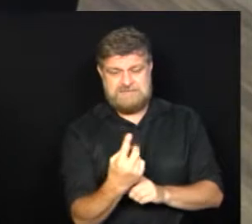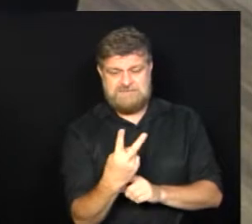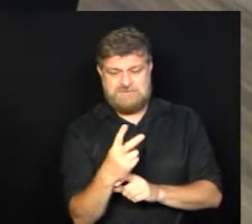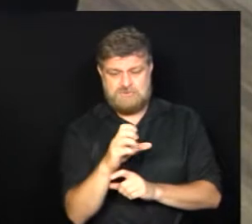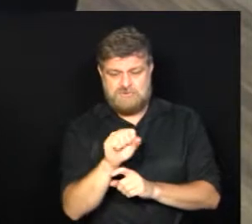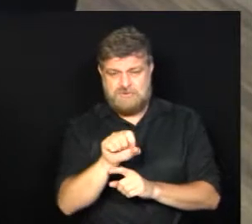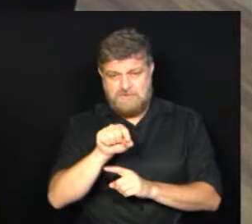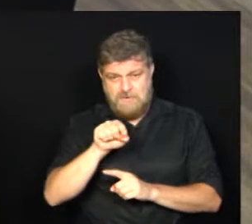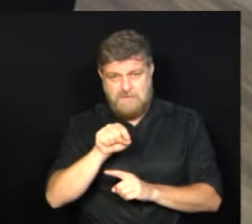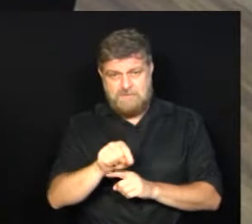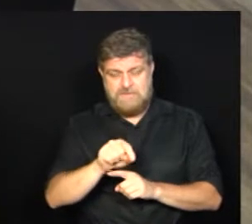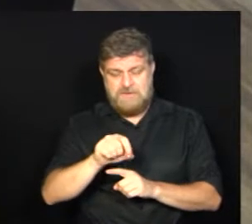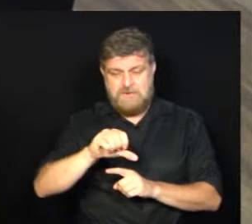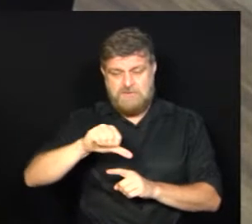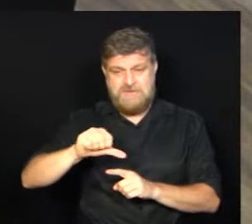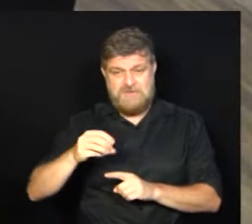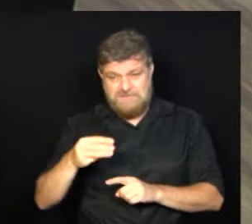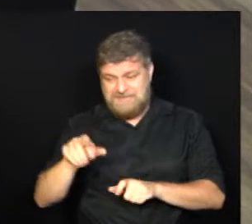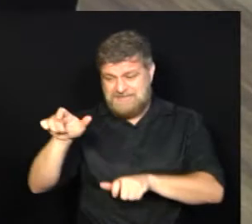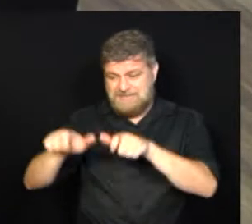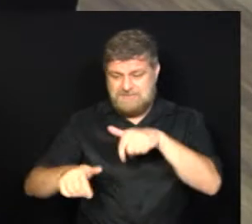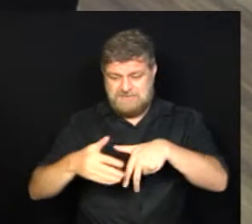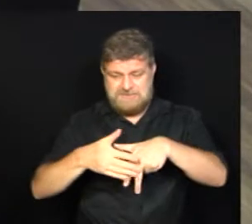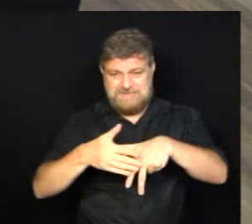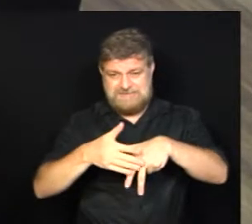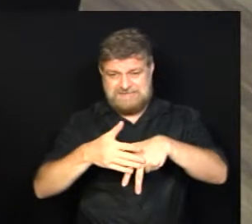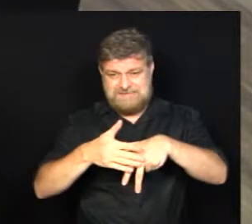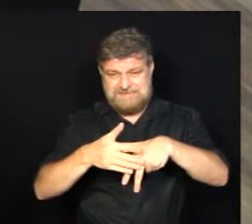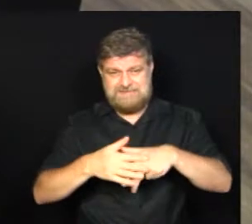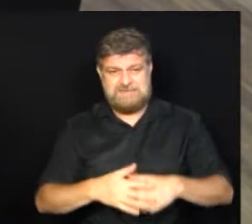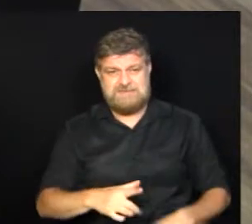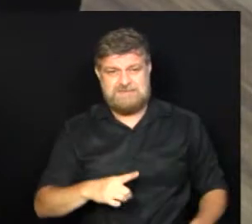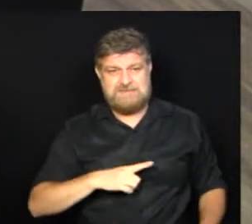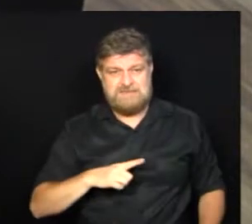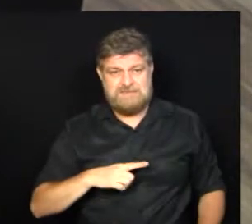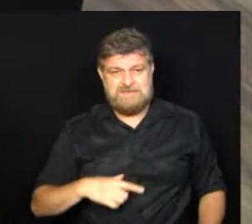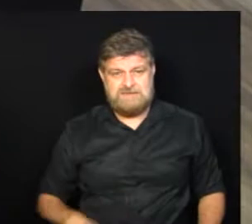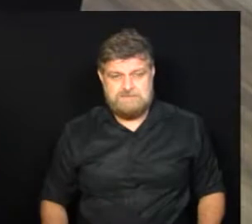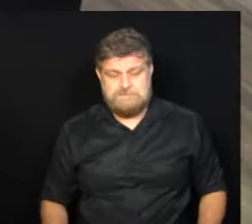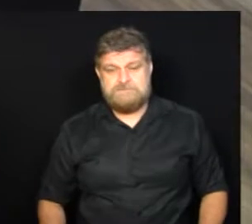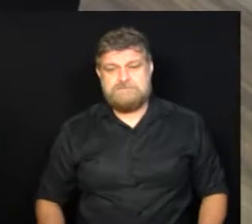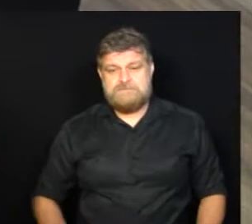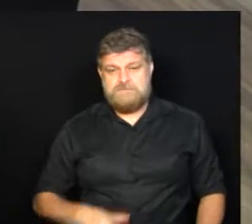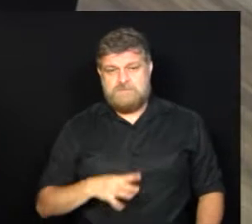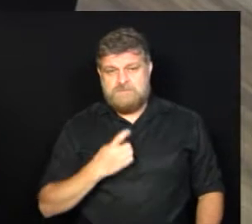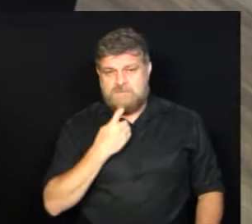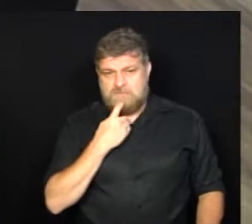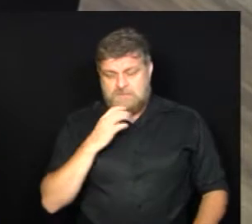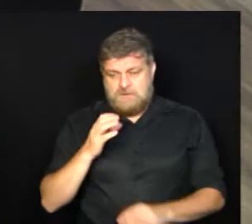128.093 casos confirmados na região. A nossa cidade aparece com